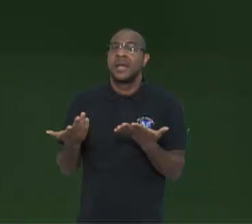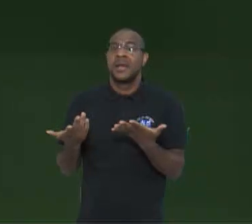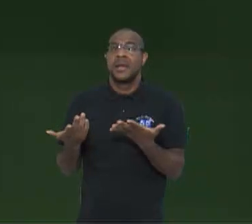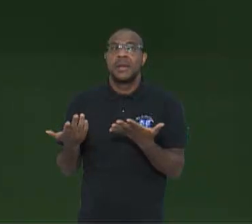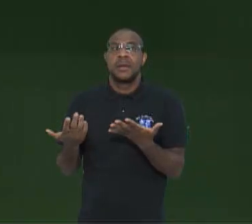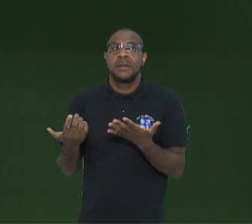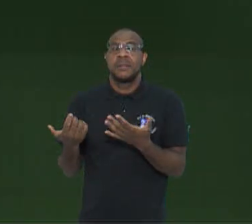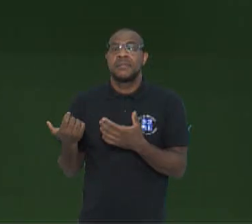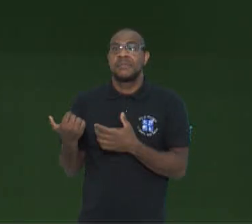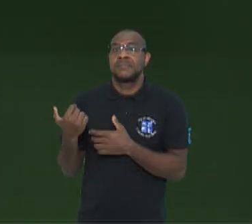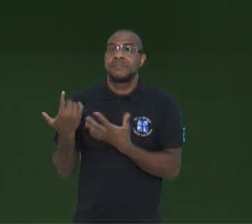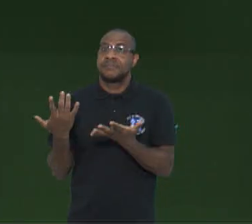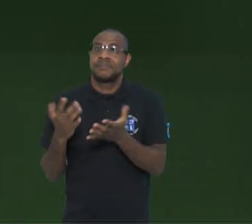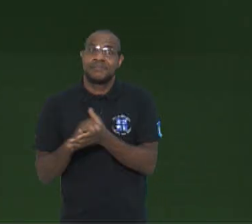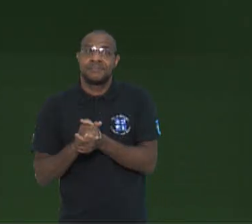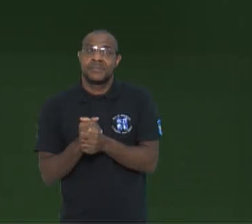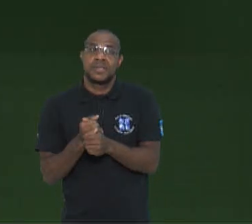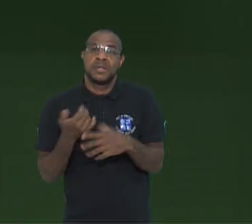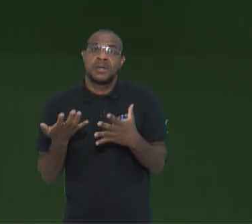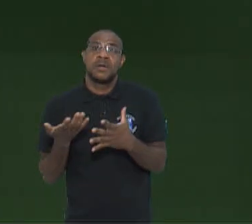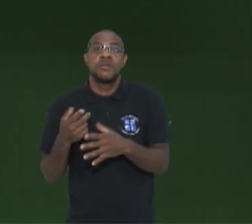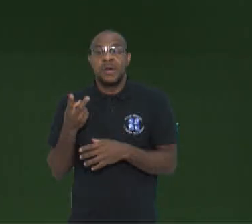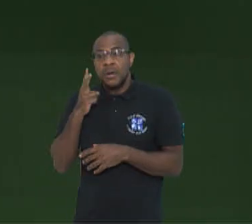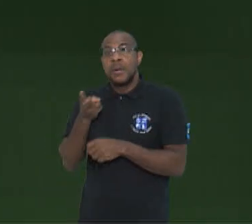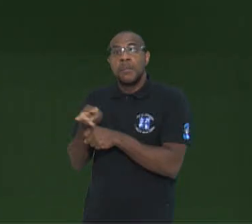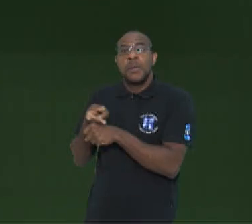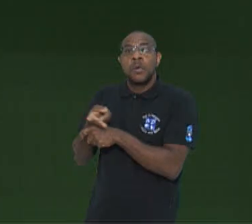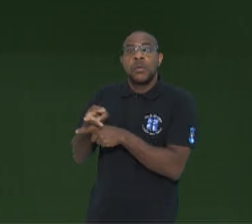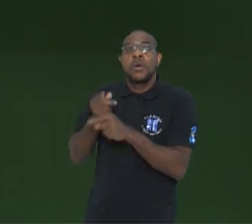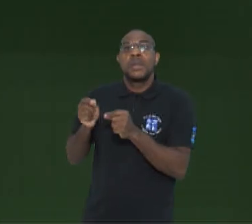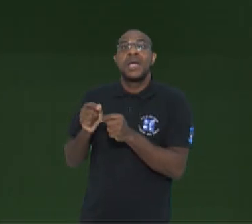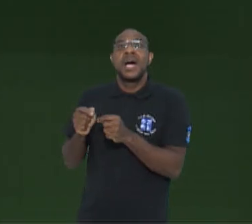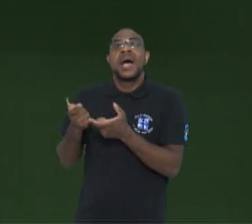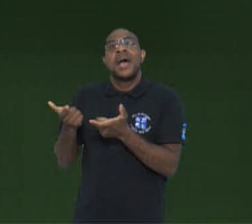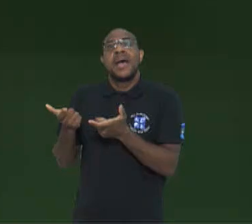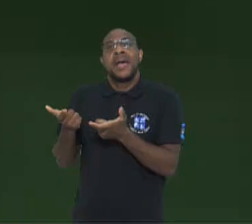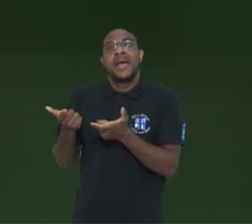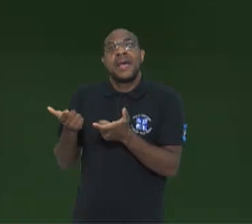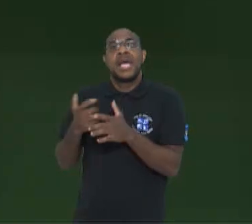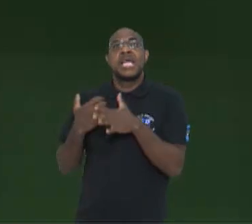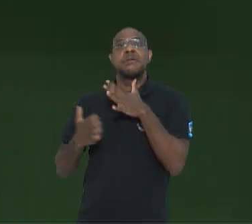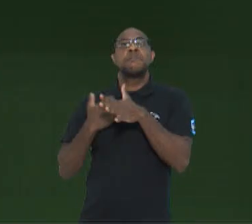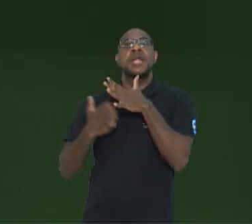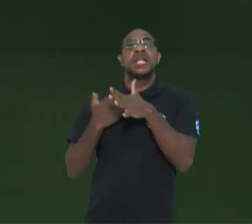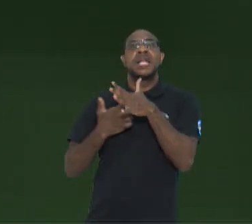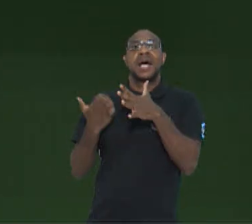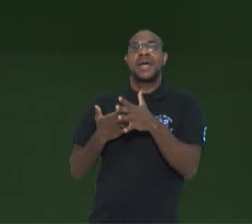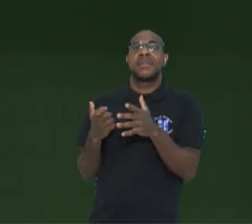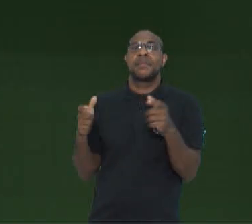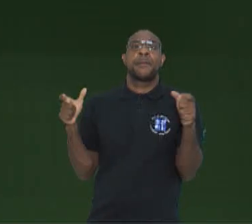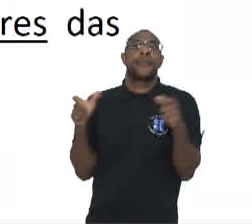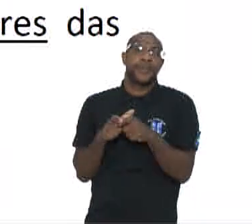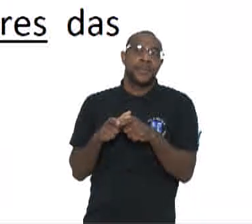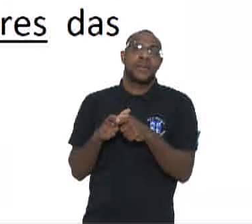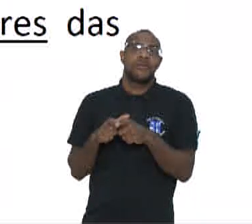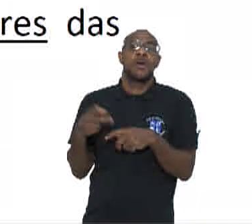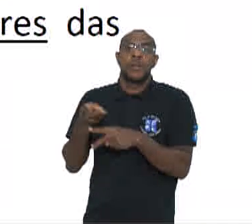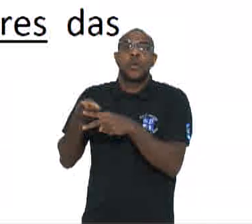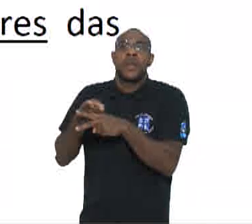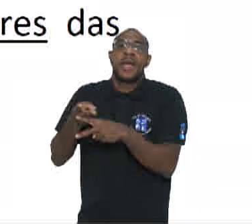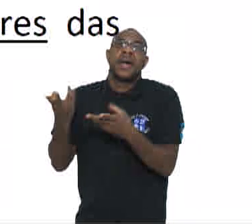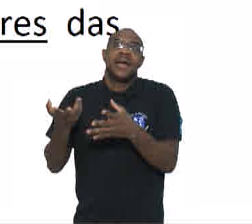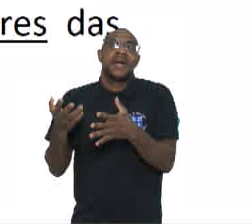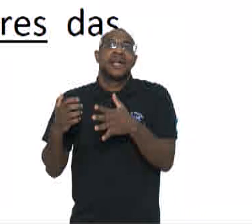operadores menos preparados. Eles vão buscar as cidades maiores, né, mais bem estruturadas.